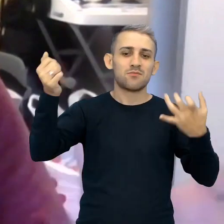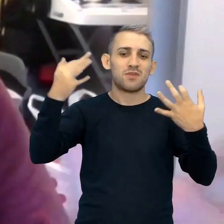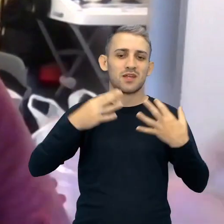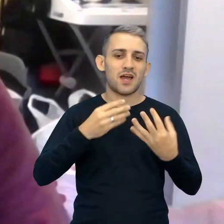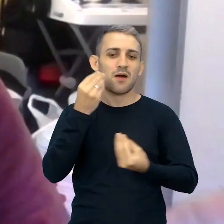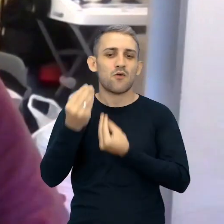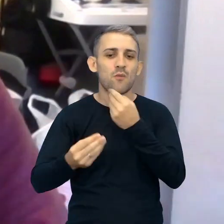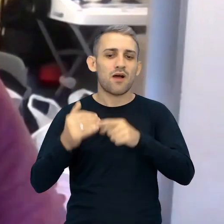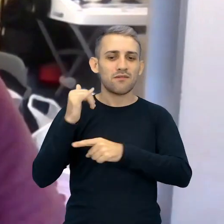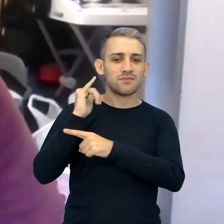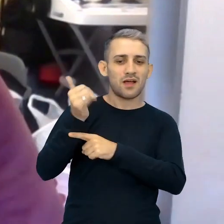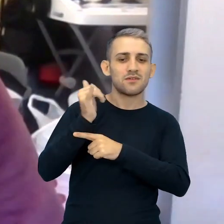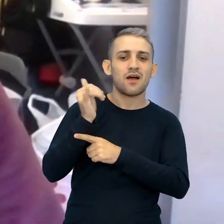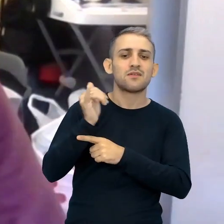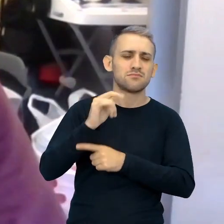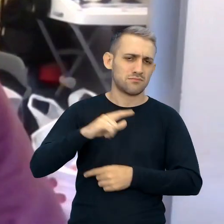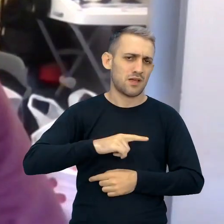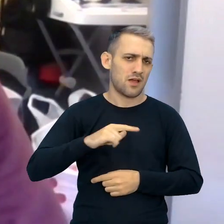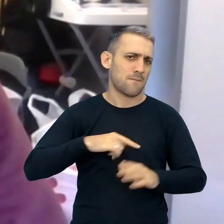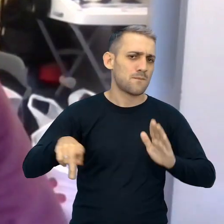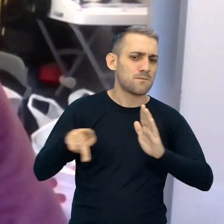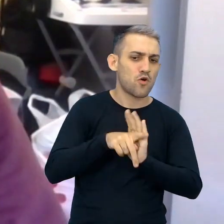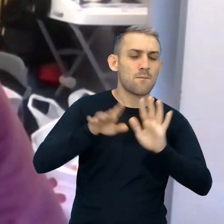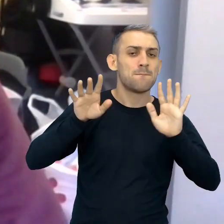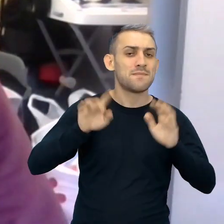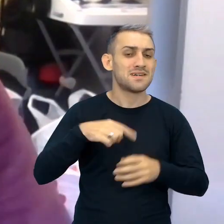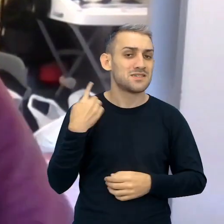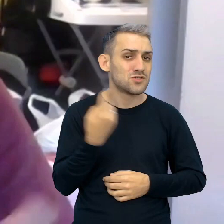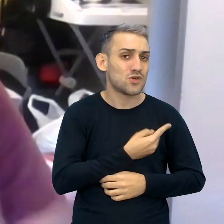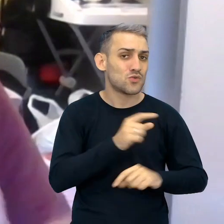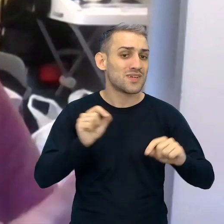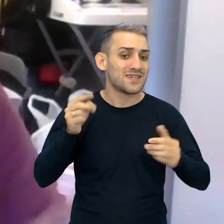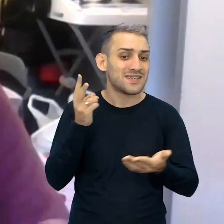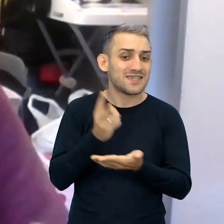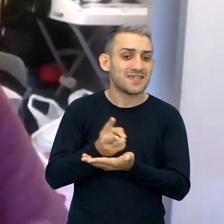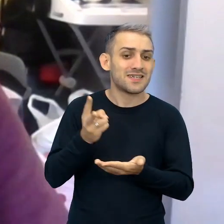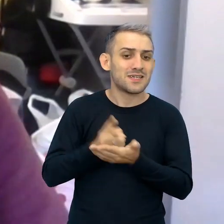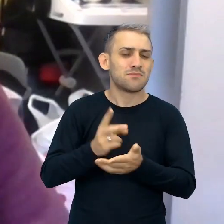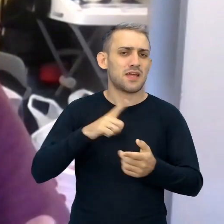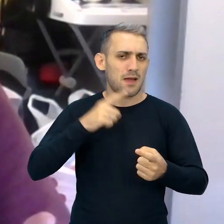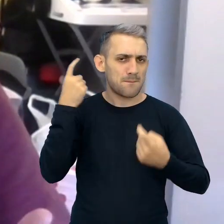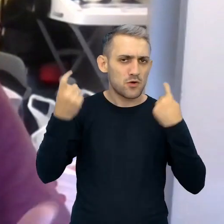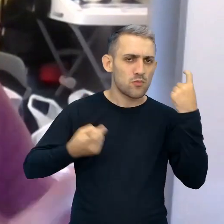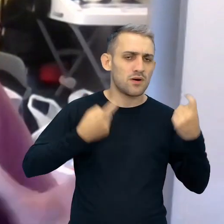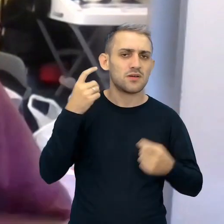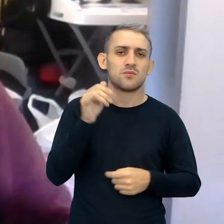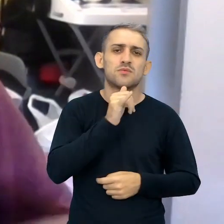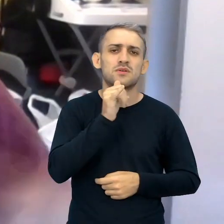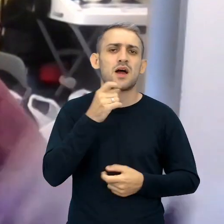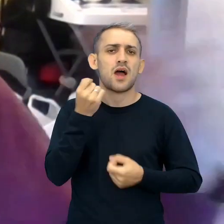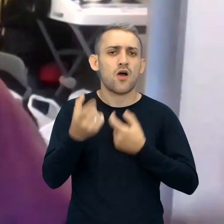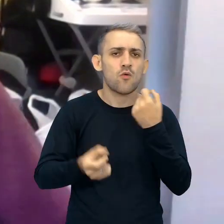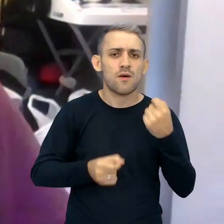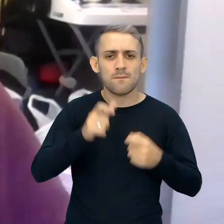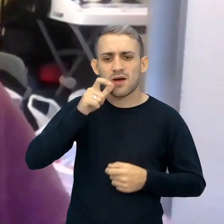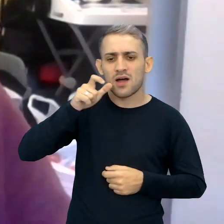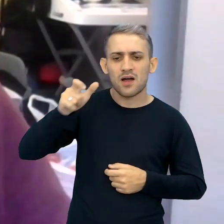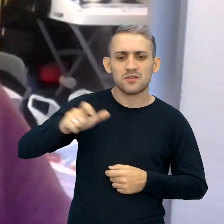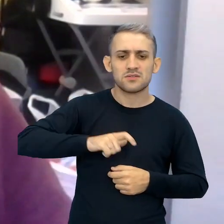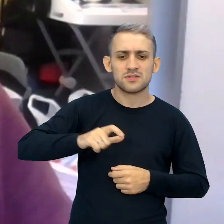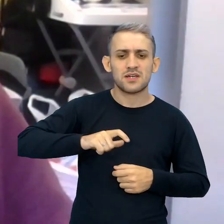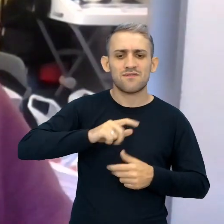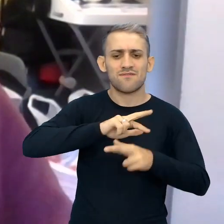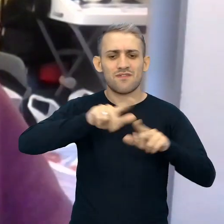alguma imagem sobreposta, né? Mas a gente vai sempre ter essa preocupação. Algumas palavras que traduzem muitas coisas